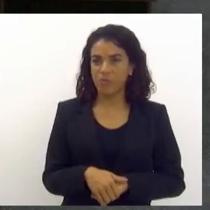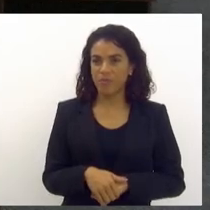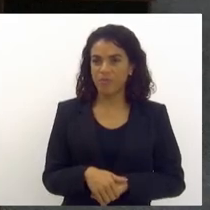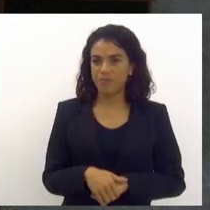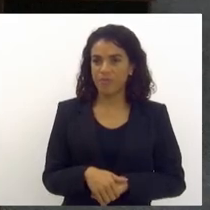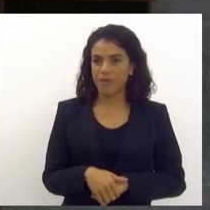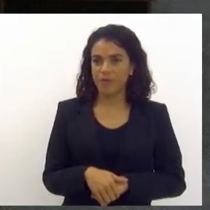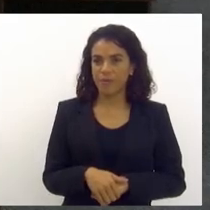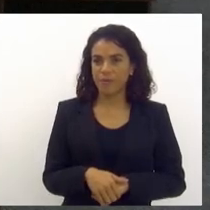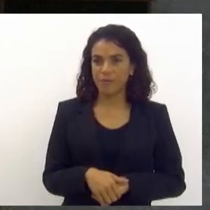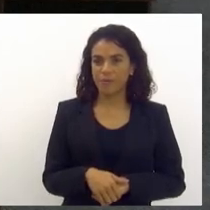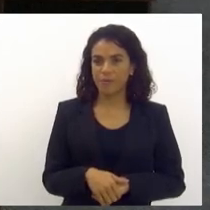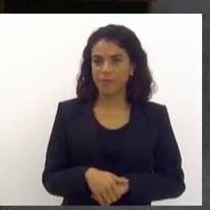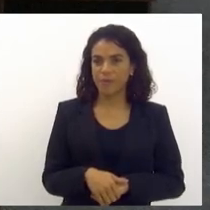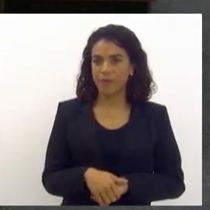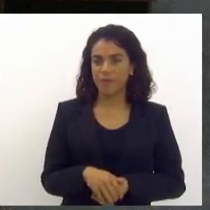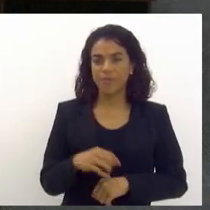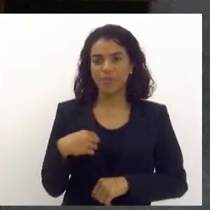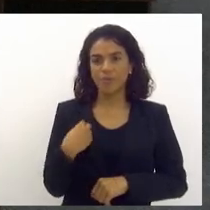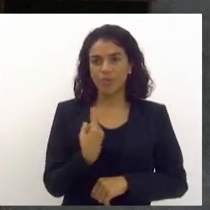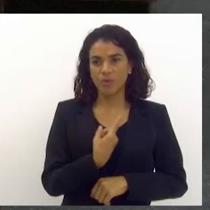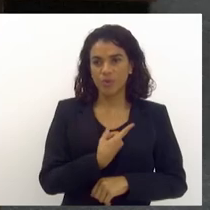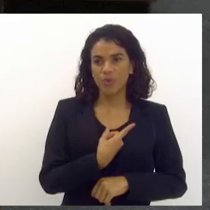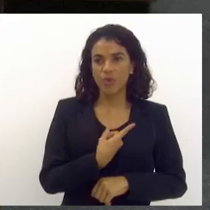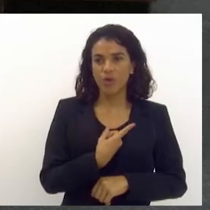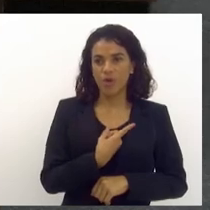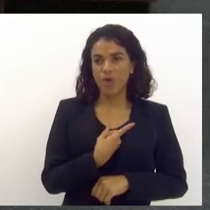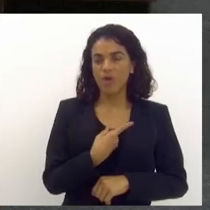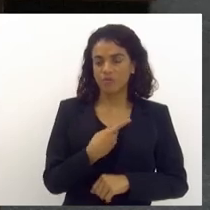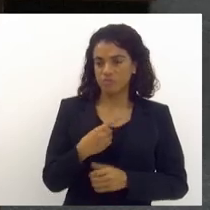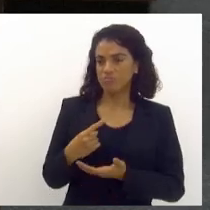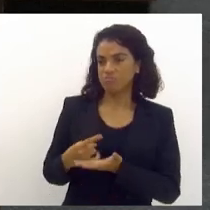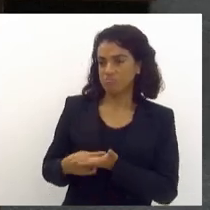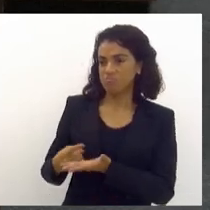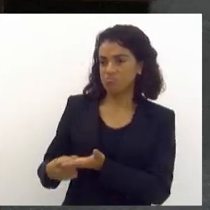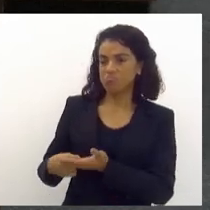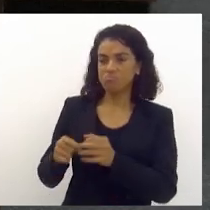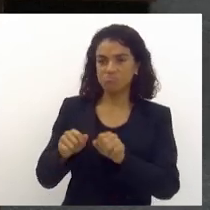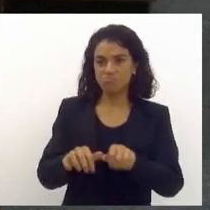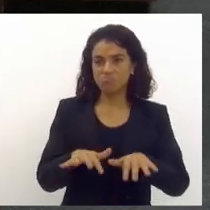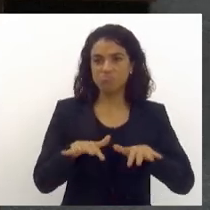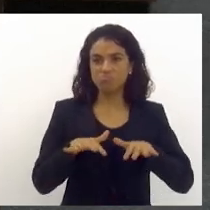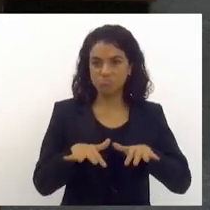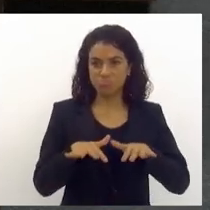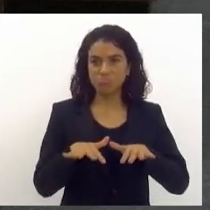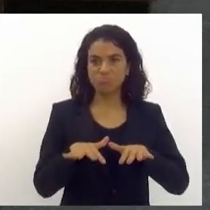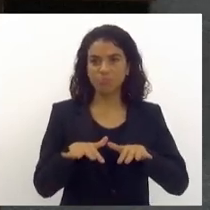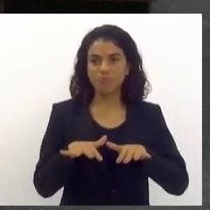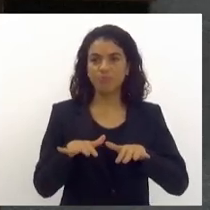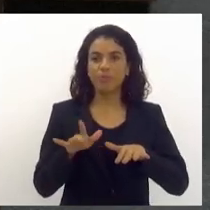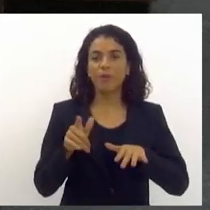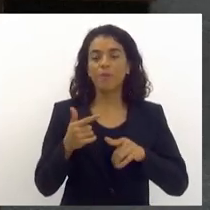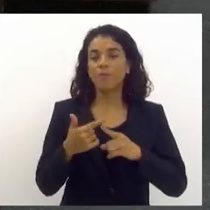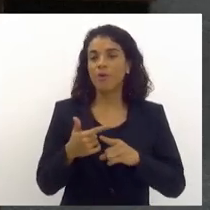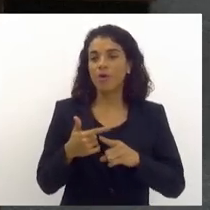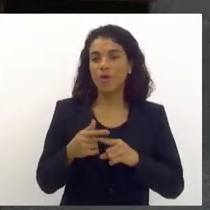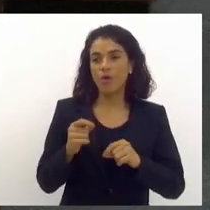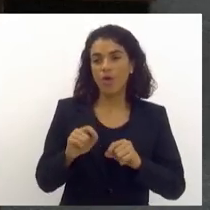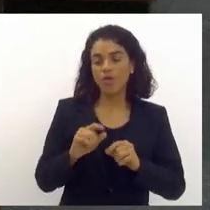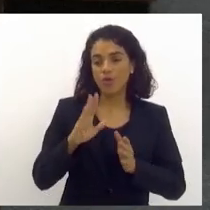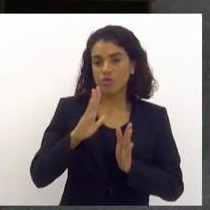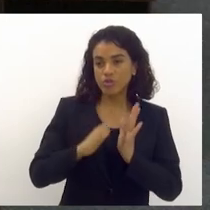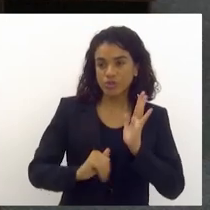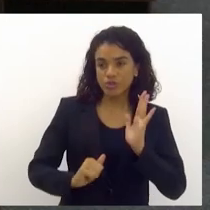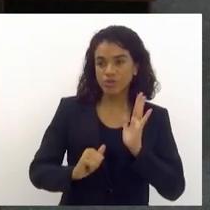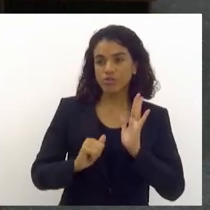Ah, sim. Nós fizemos um acordo em plenário, então destacando a